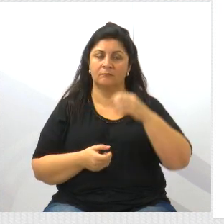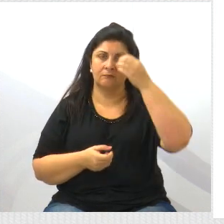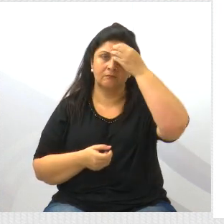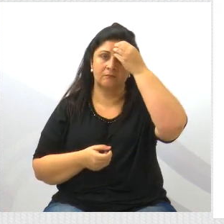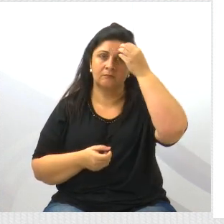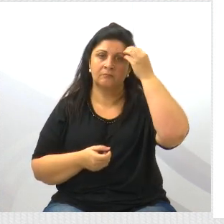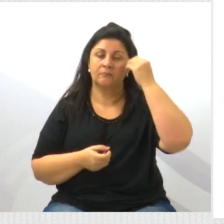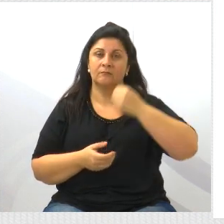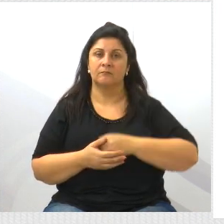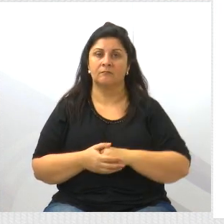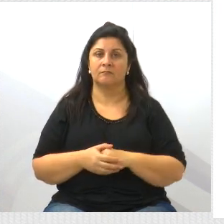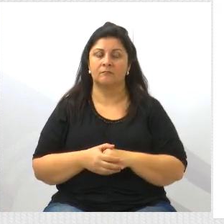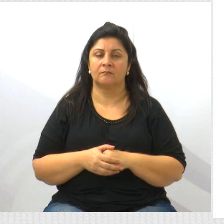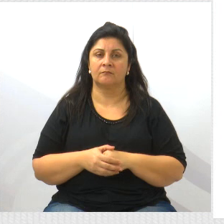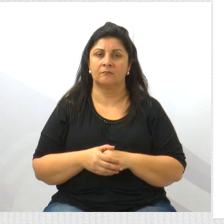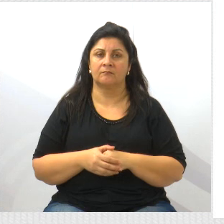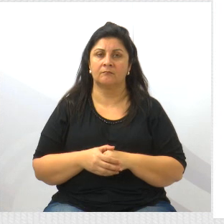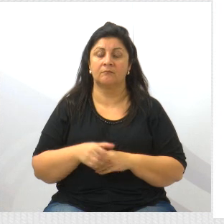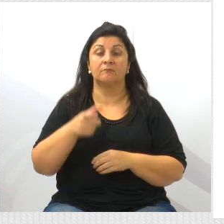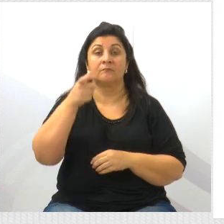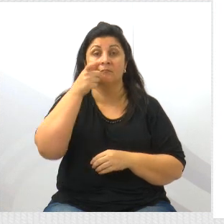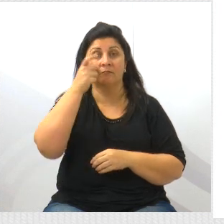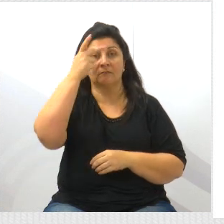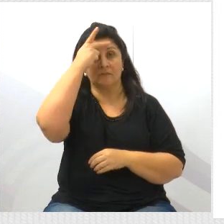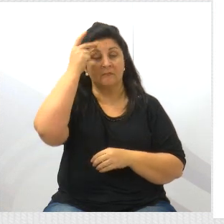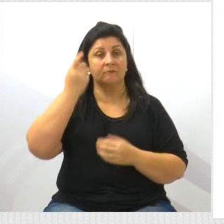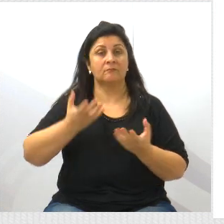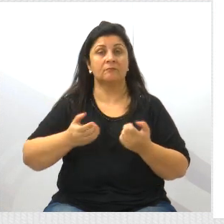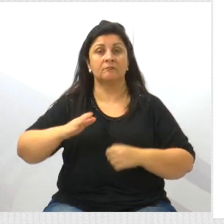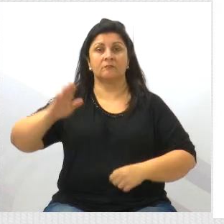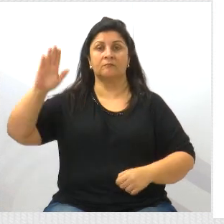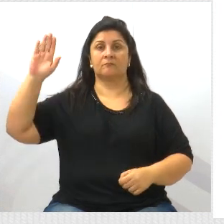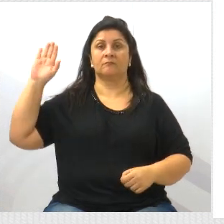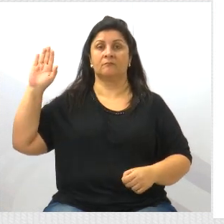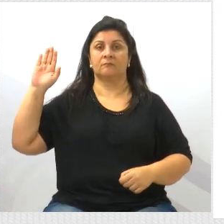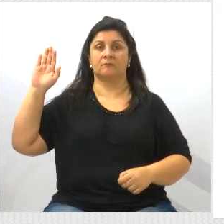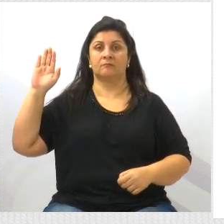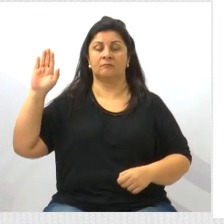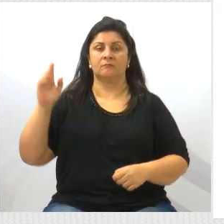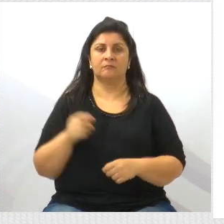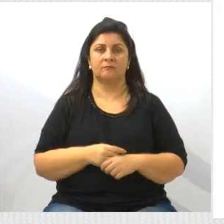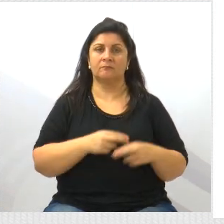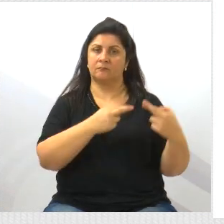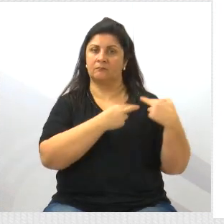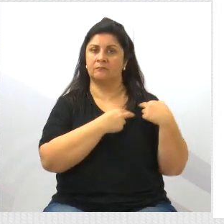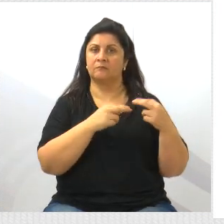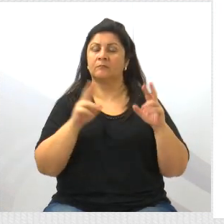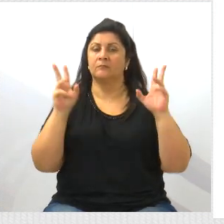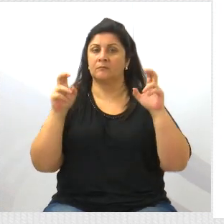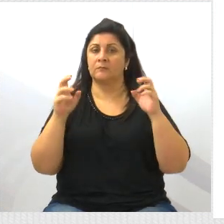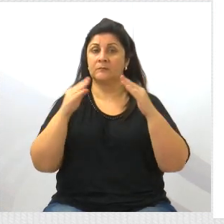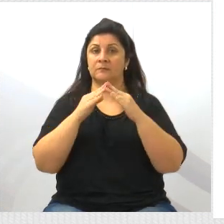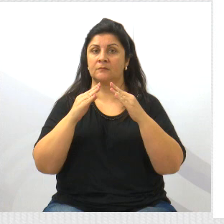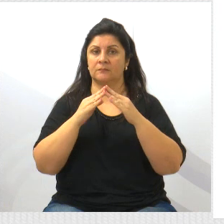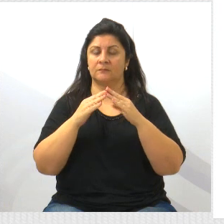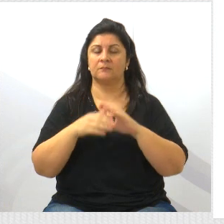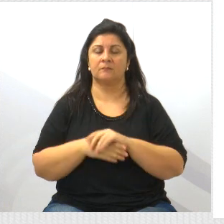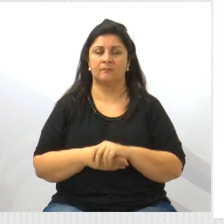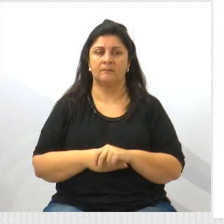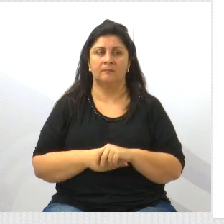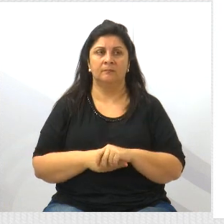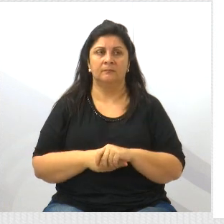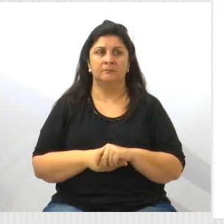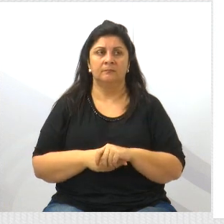De captar possíveis candidatos dentro da causa habitacional. Então, como